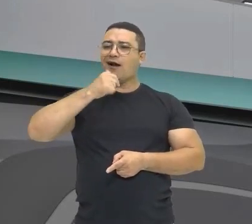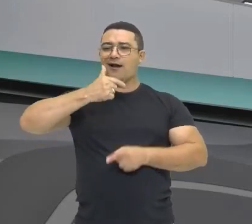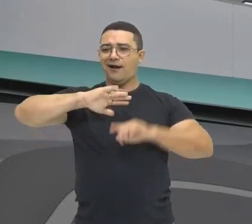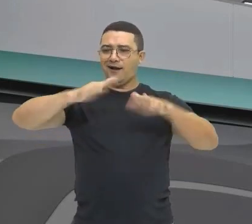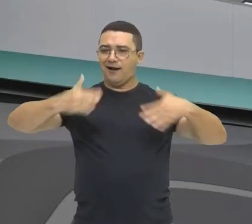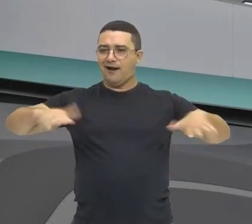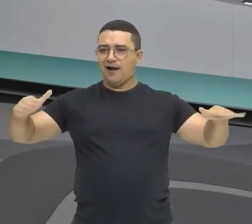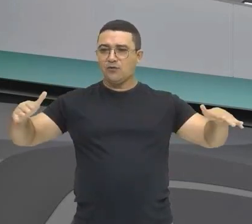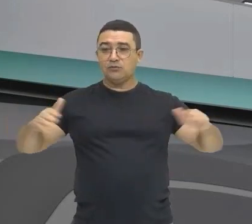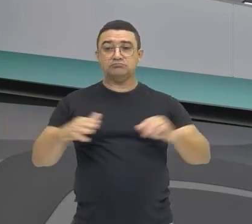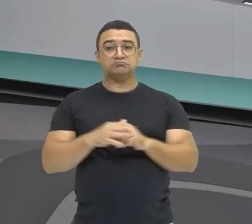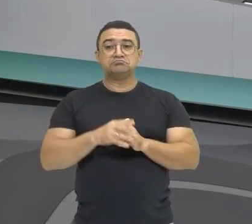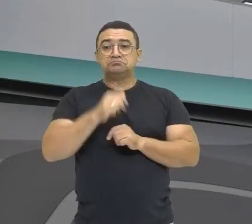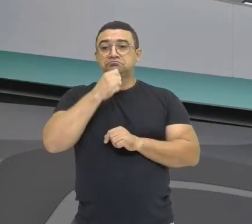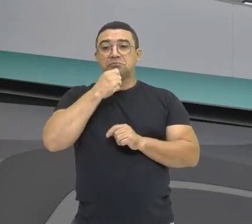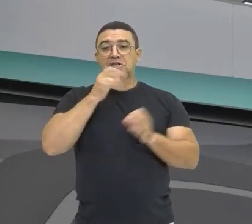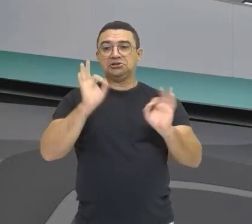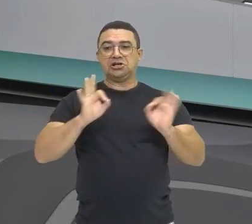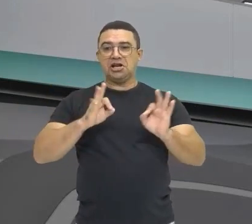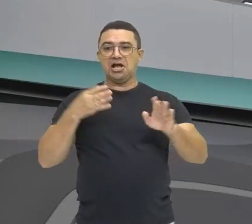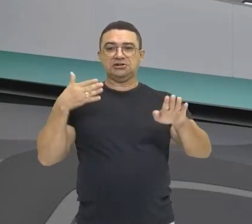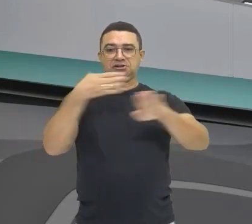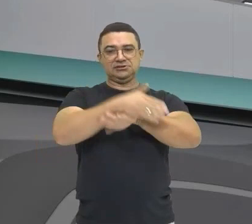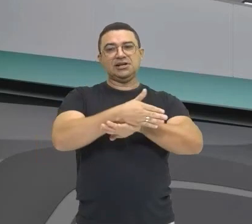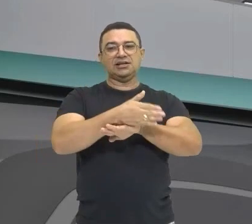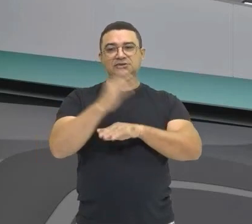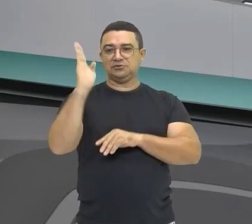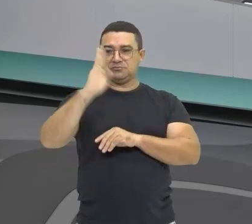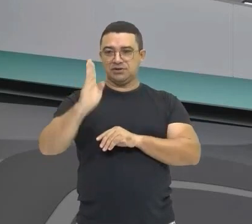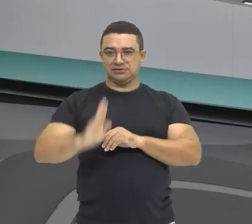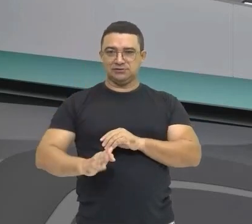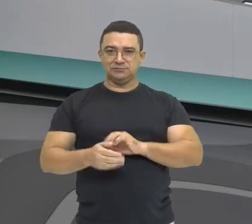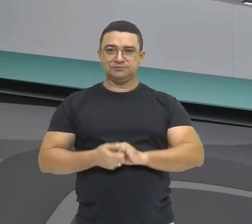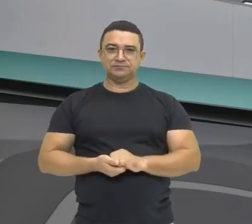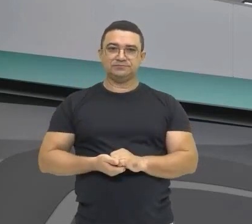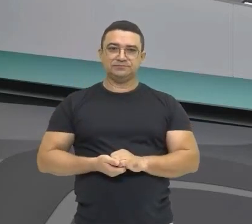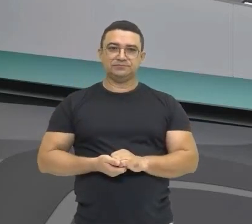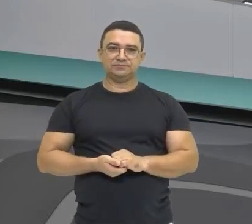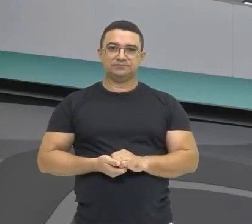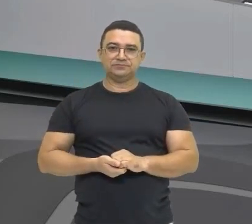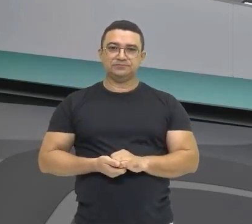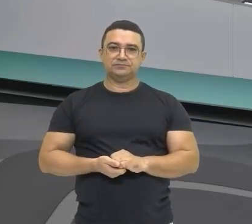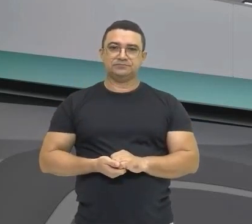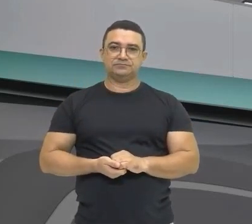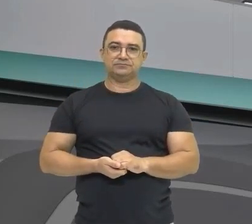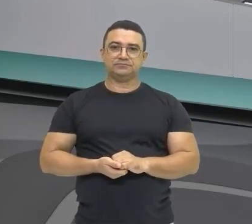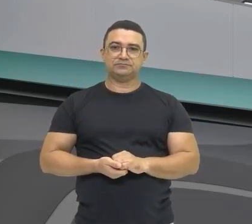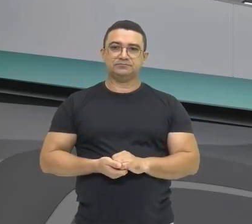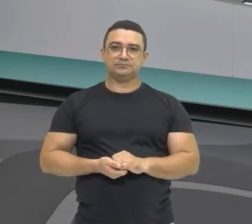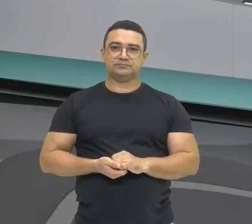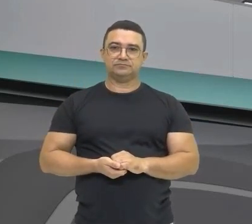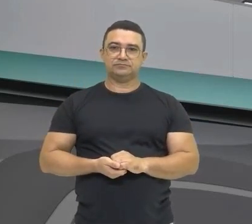tinham adentrado, né, no restante do país. Eles estavam no litoral.